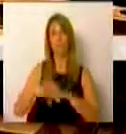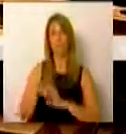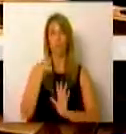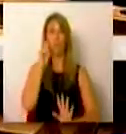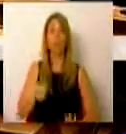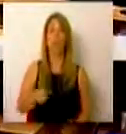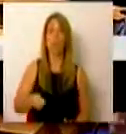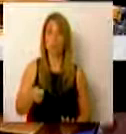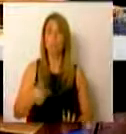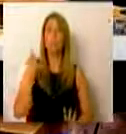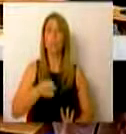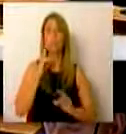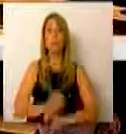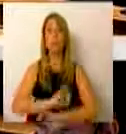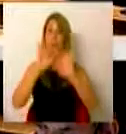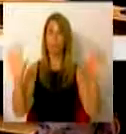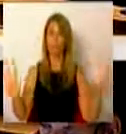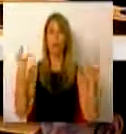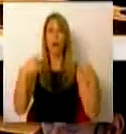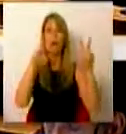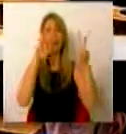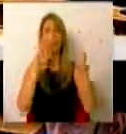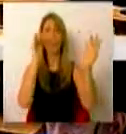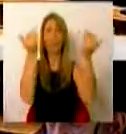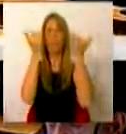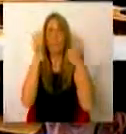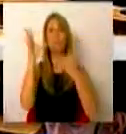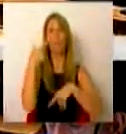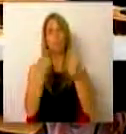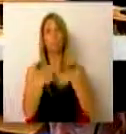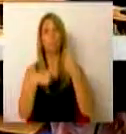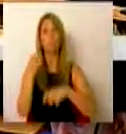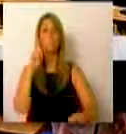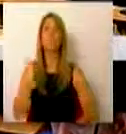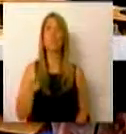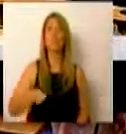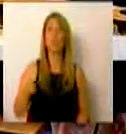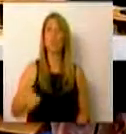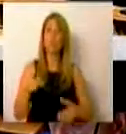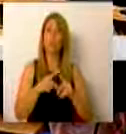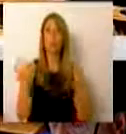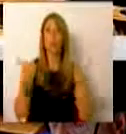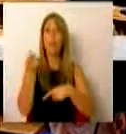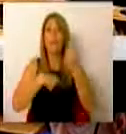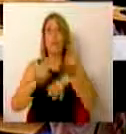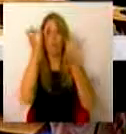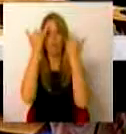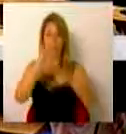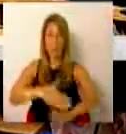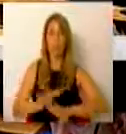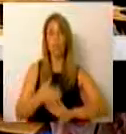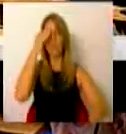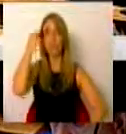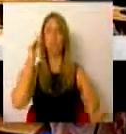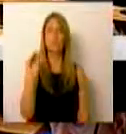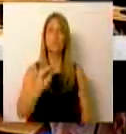a existir tipos de informação na comercialização de produtos de seguros, a venda informada, um reforço ao aconselhamento e o